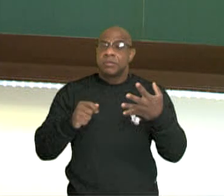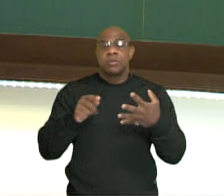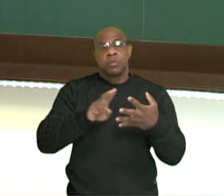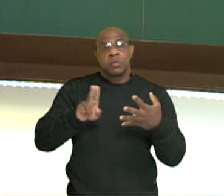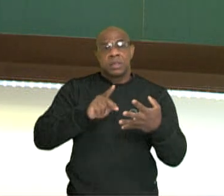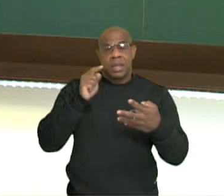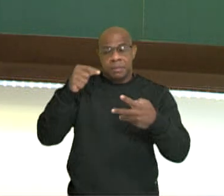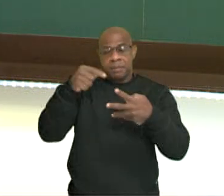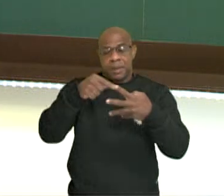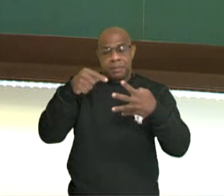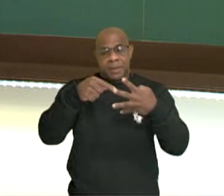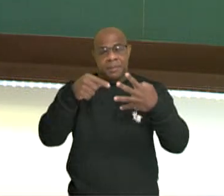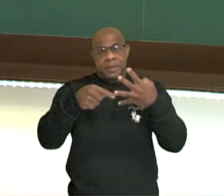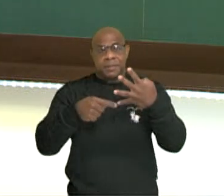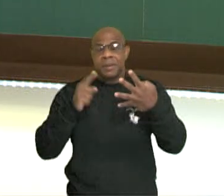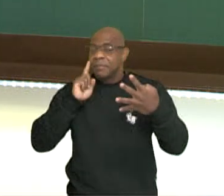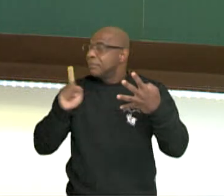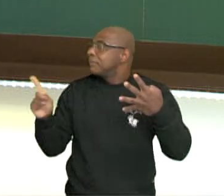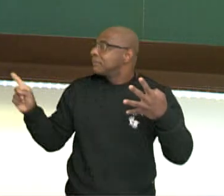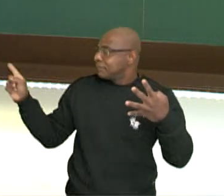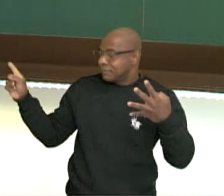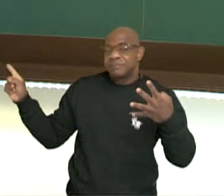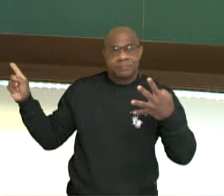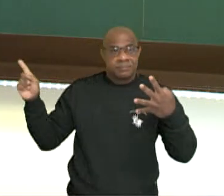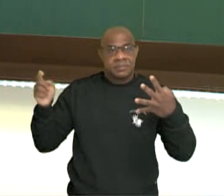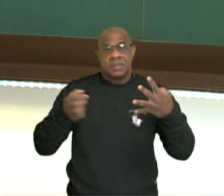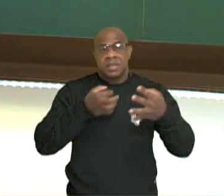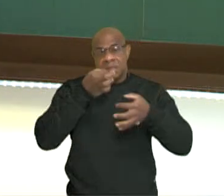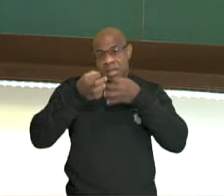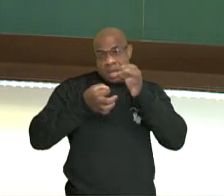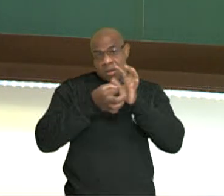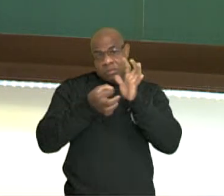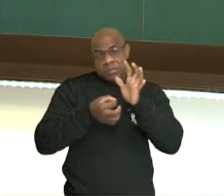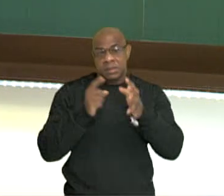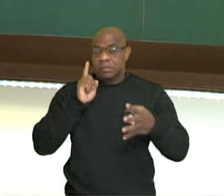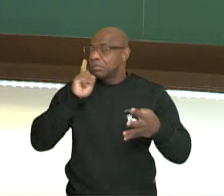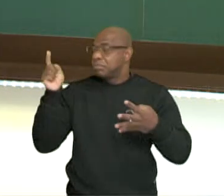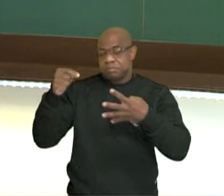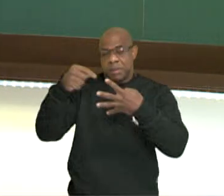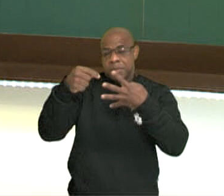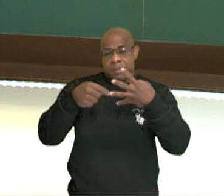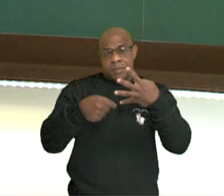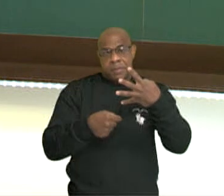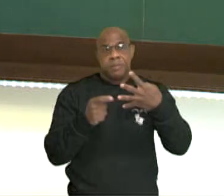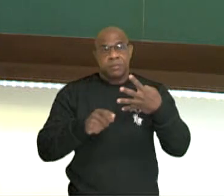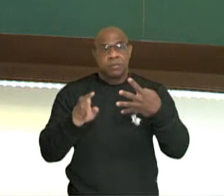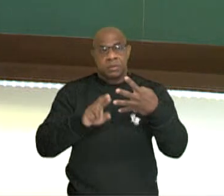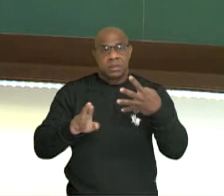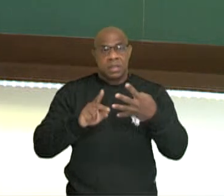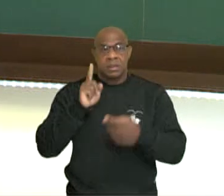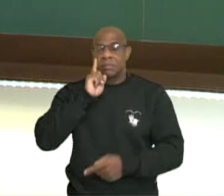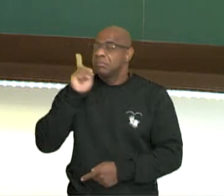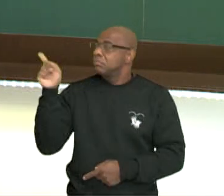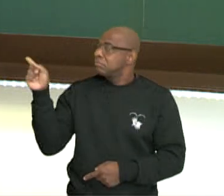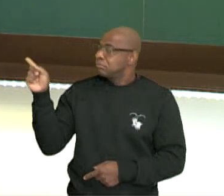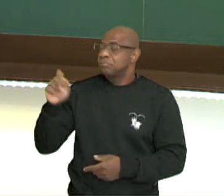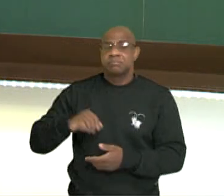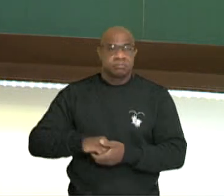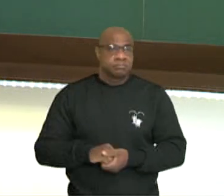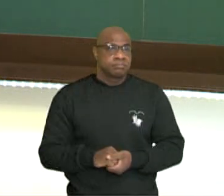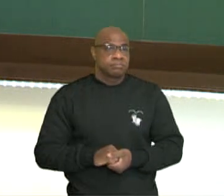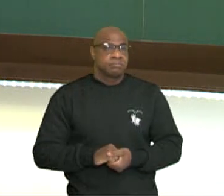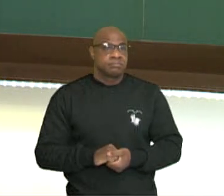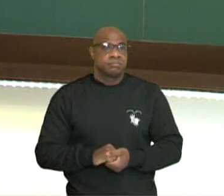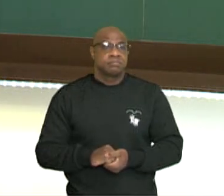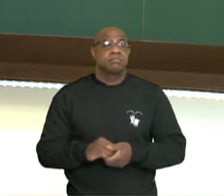um argumento estatístico, um argumento de causa e consequência. Você pode usar o argumento por comprovação ou